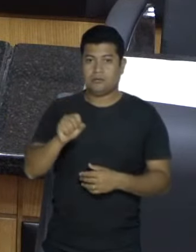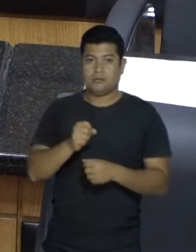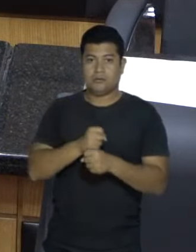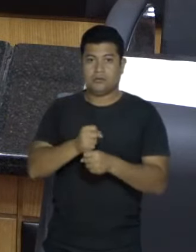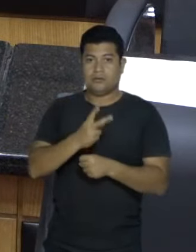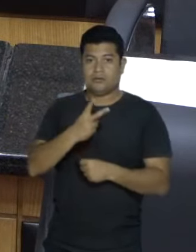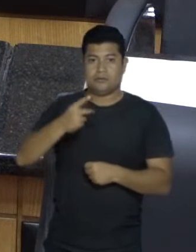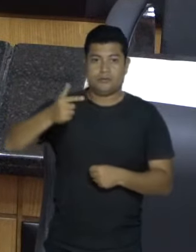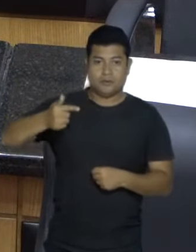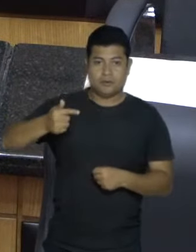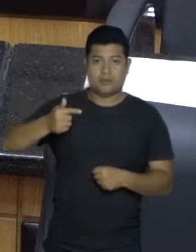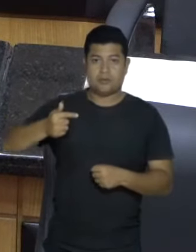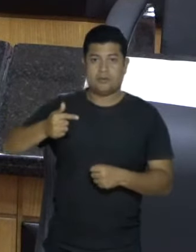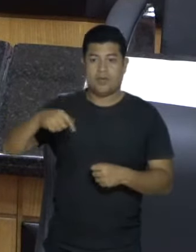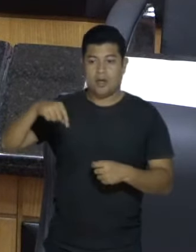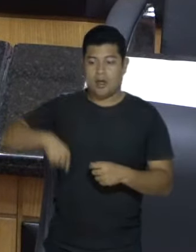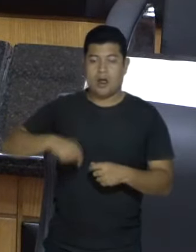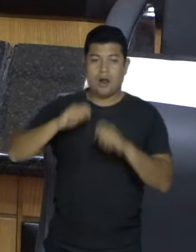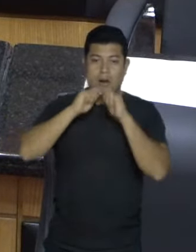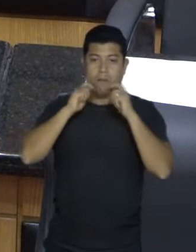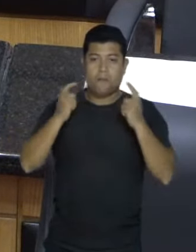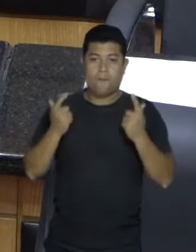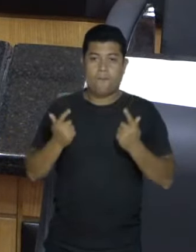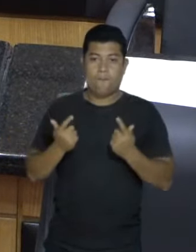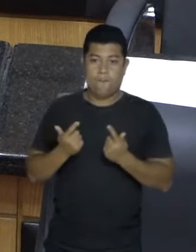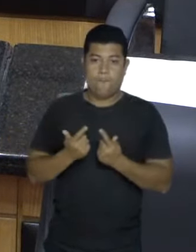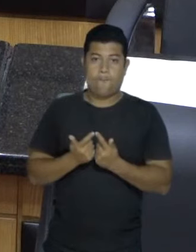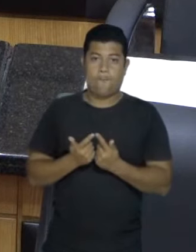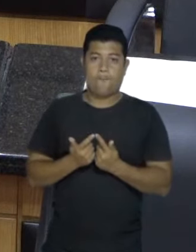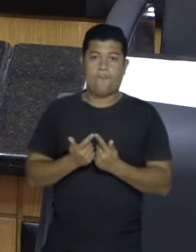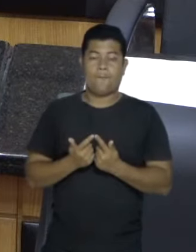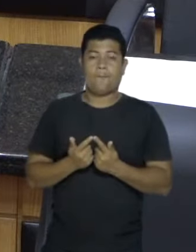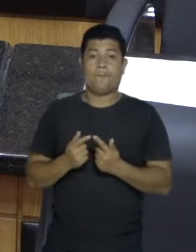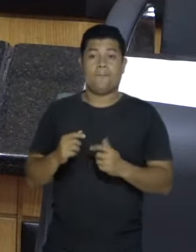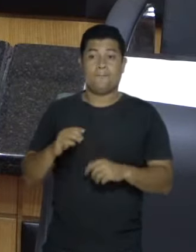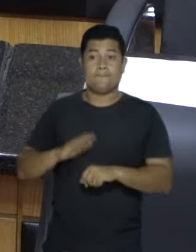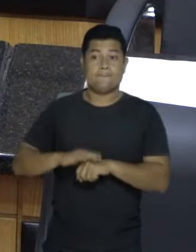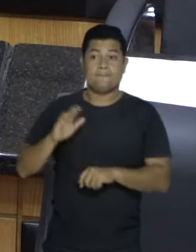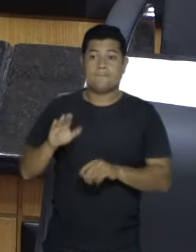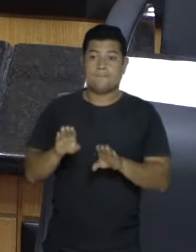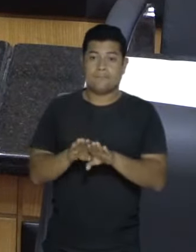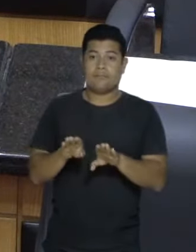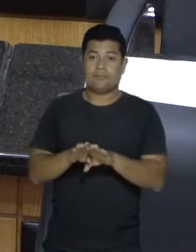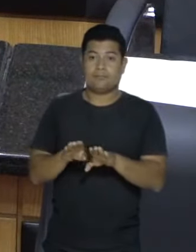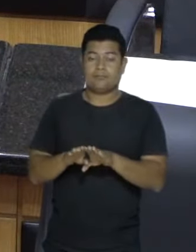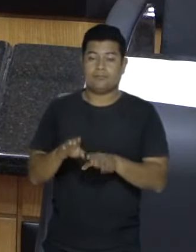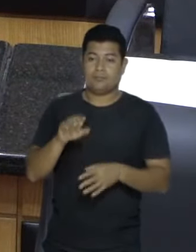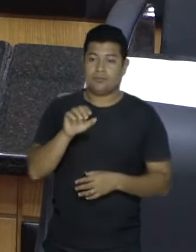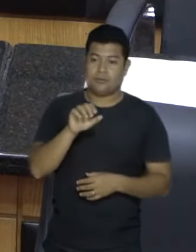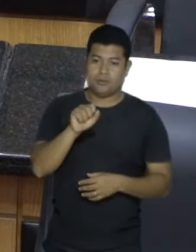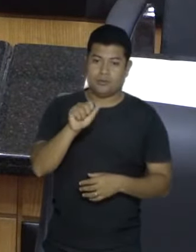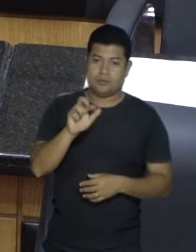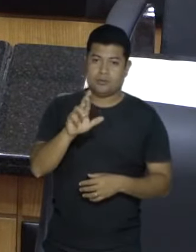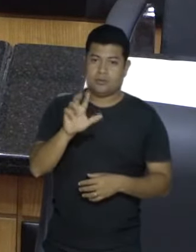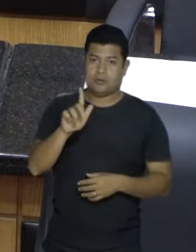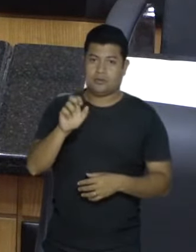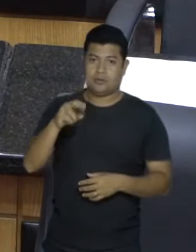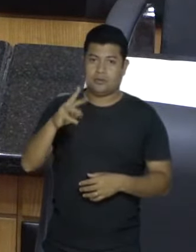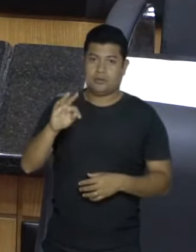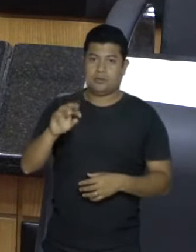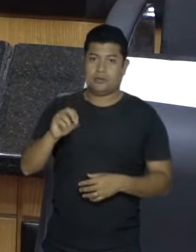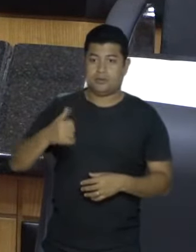anos de serviço prestados ah essa casa mas Além disso né Sargento Garcia 58 anos de idade